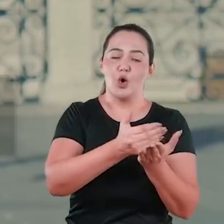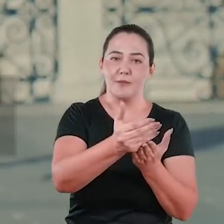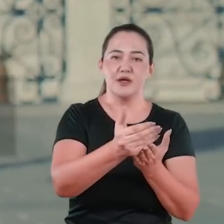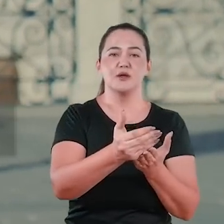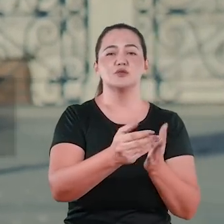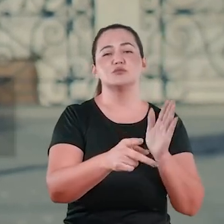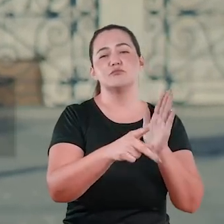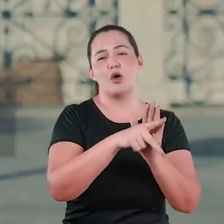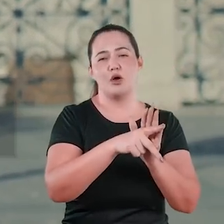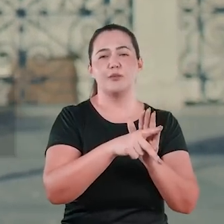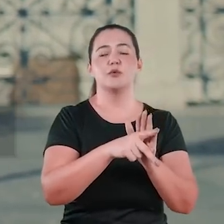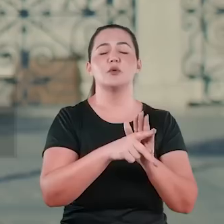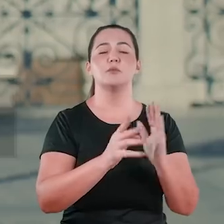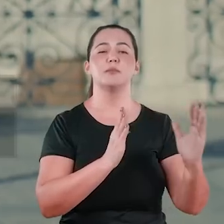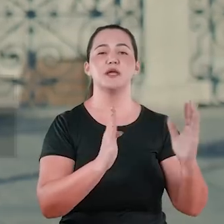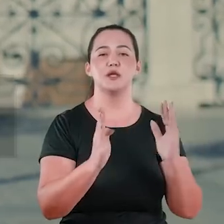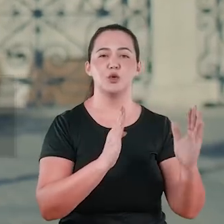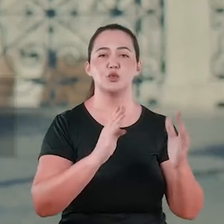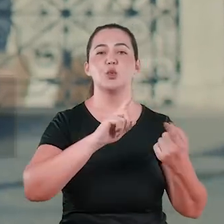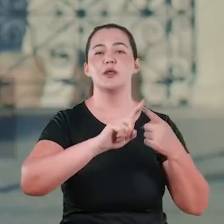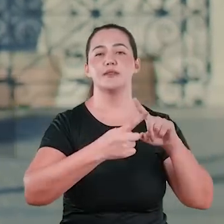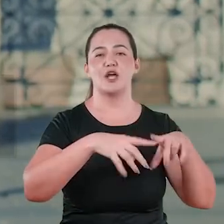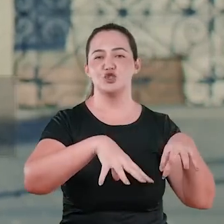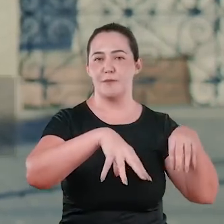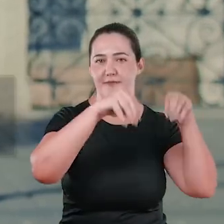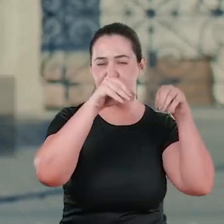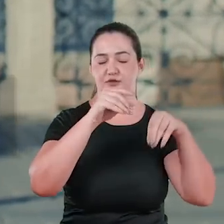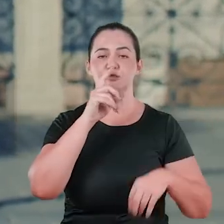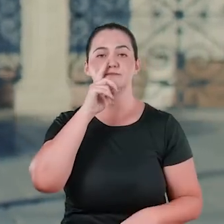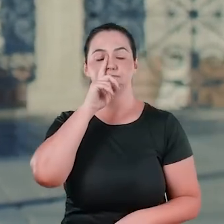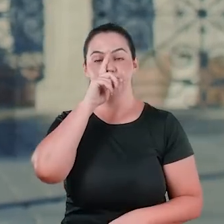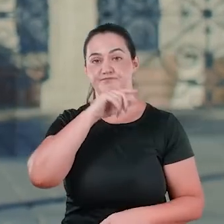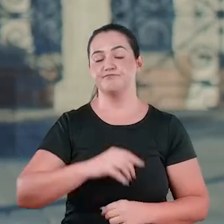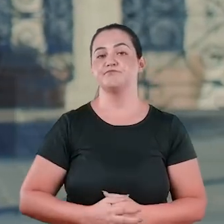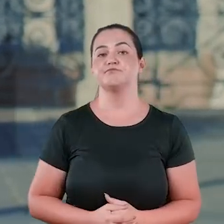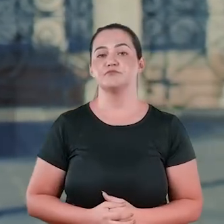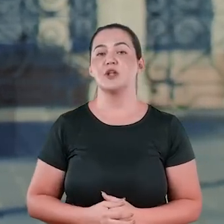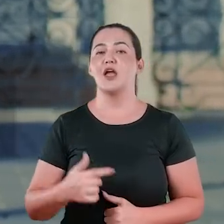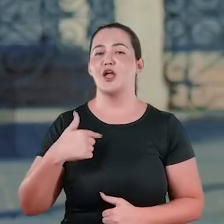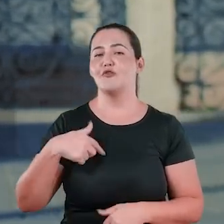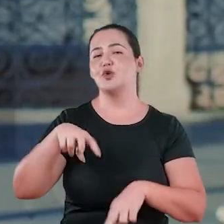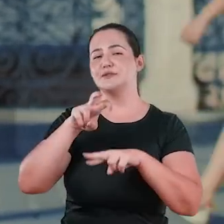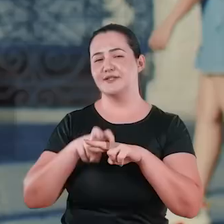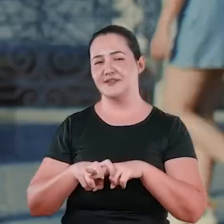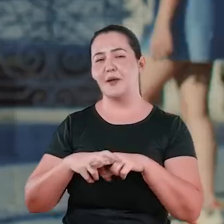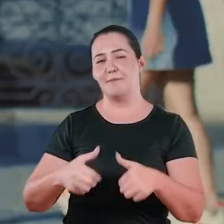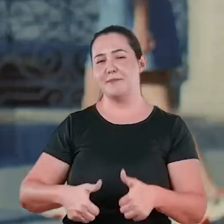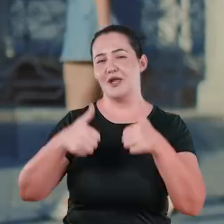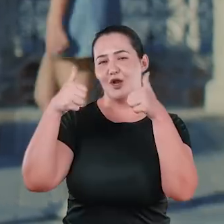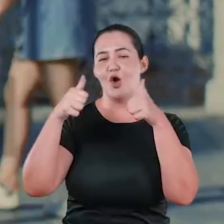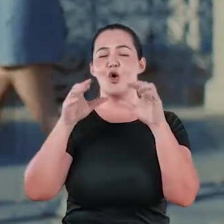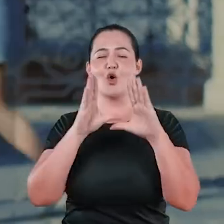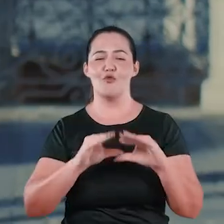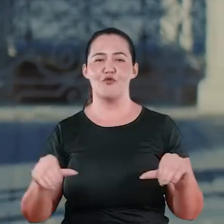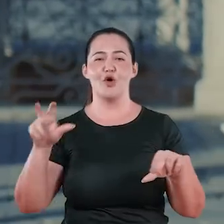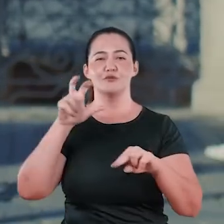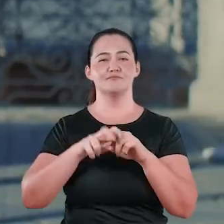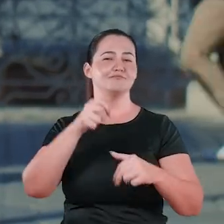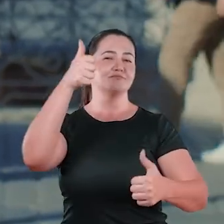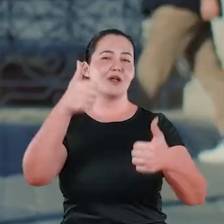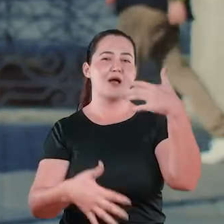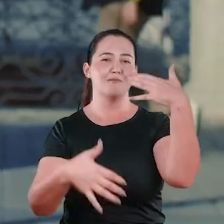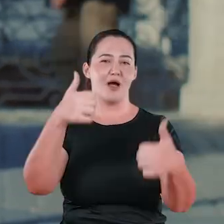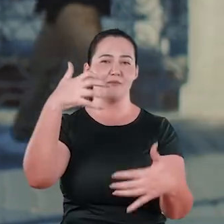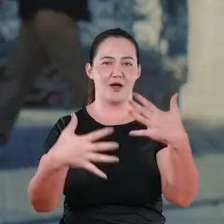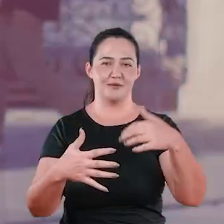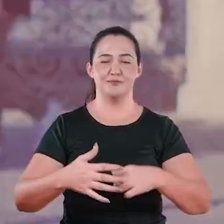Média. Mas para entrar em detalhes sobre todo esse processo, eu vou procurar uma sombra, um lugar mais confortável e vou contar